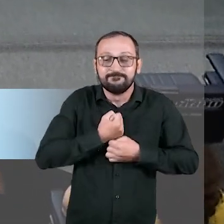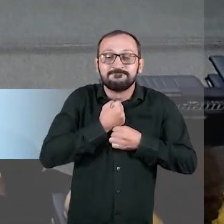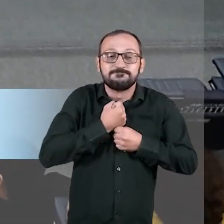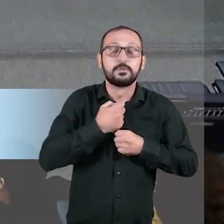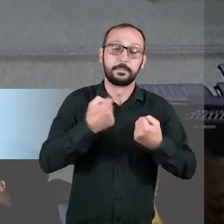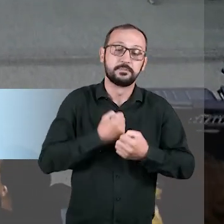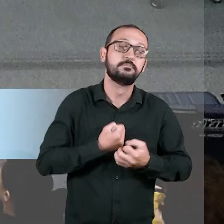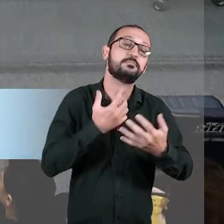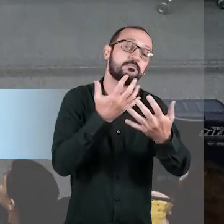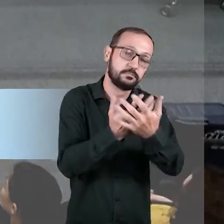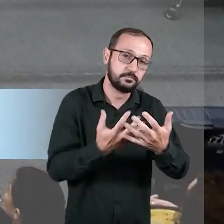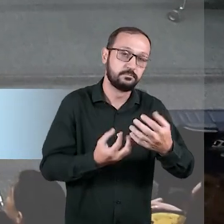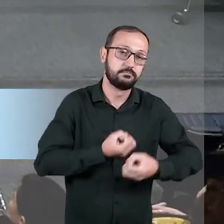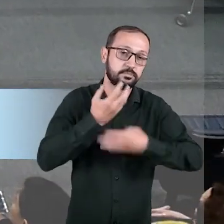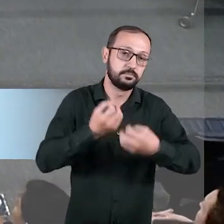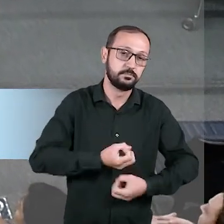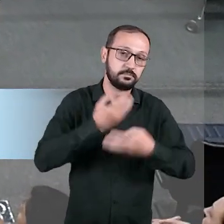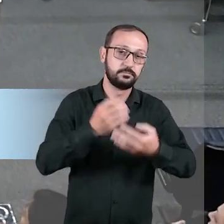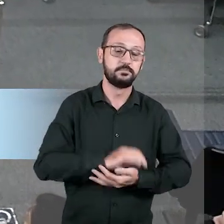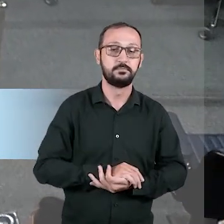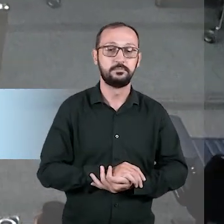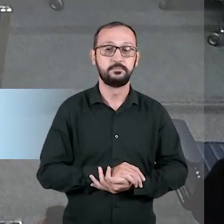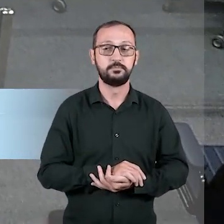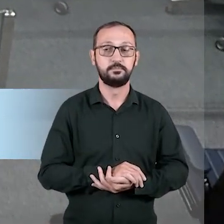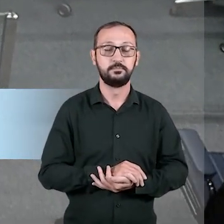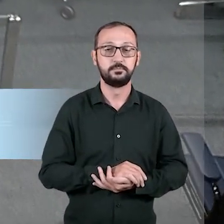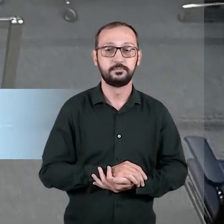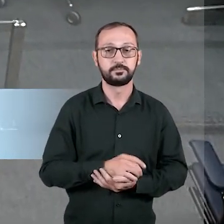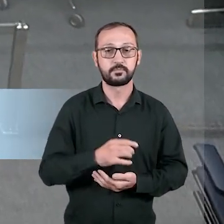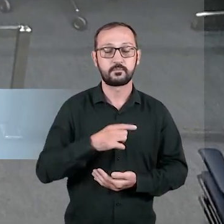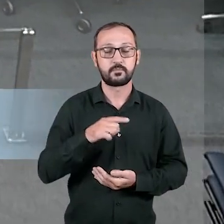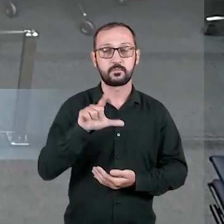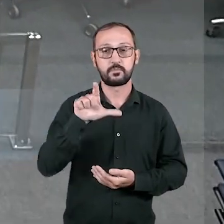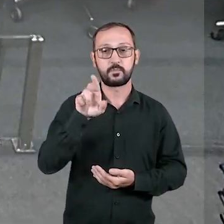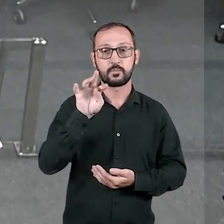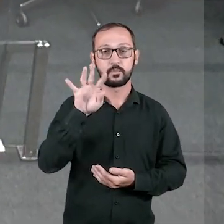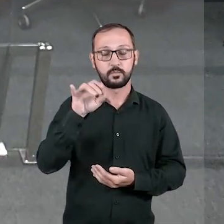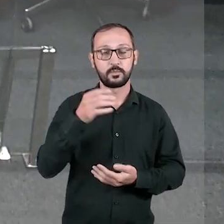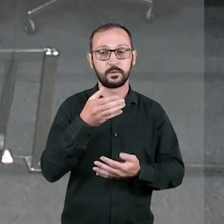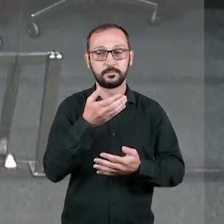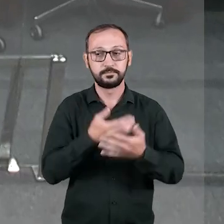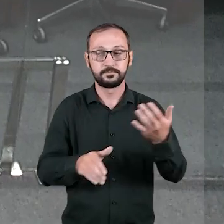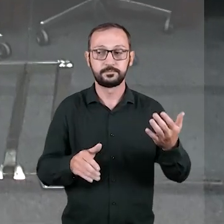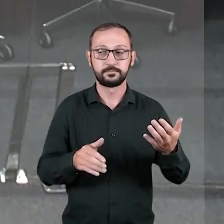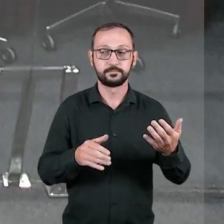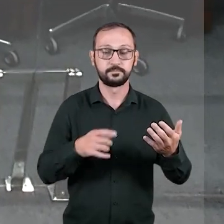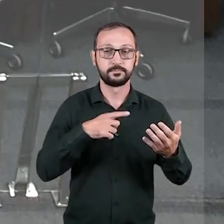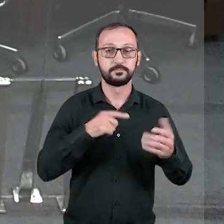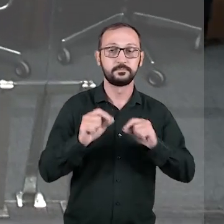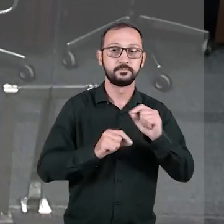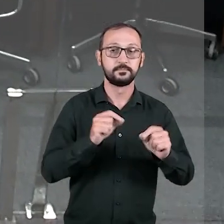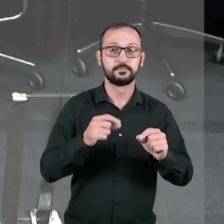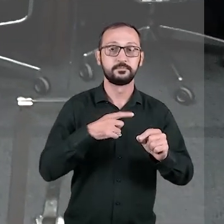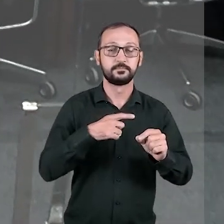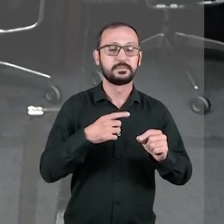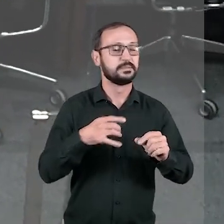angústias. Porque a perda, o luto, ele funciona a partir da perda e do amor. Então,